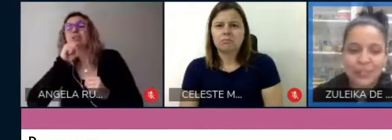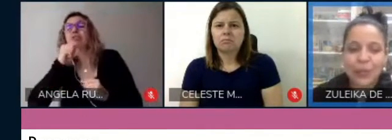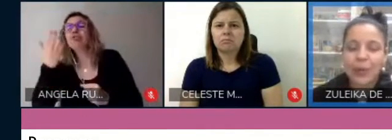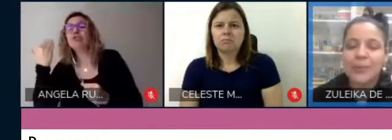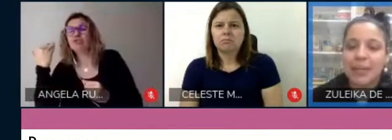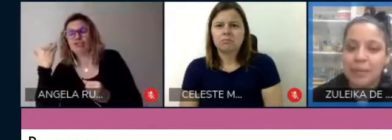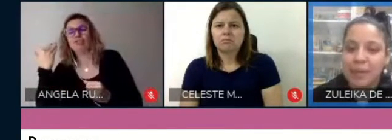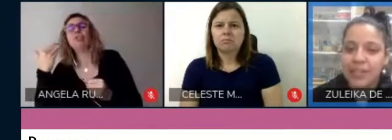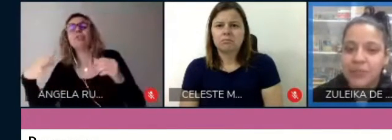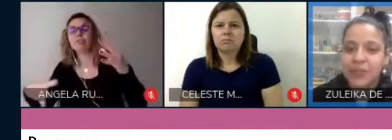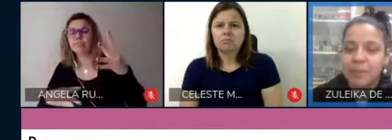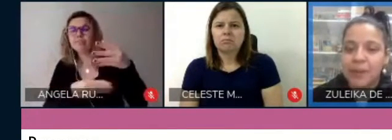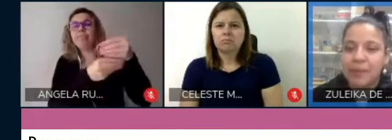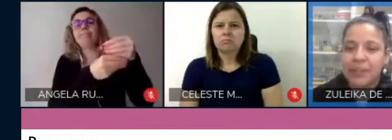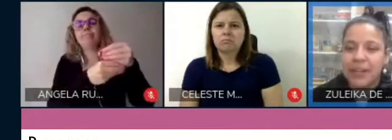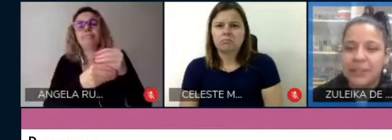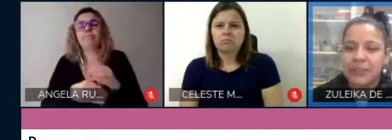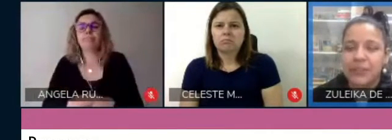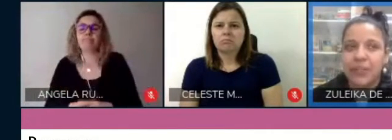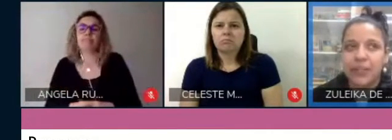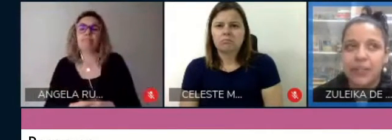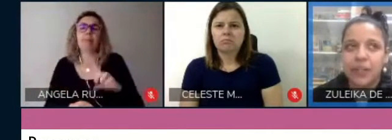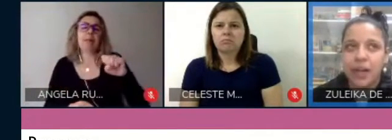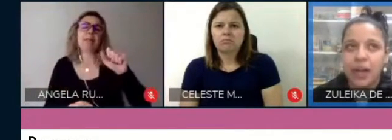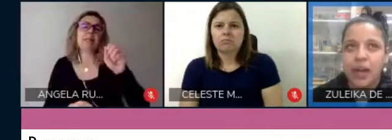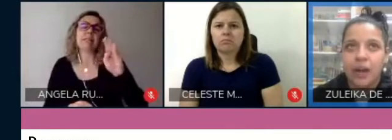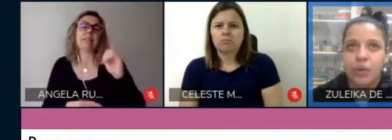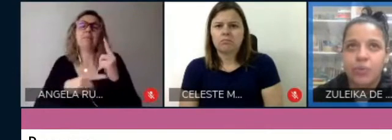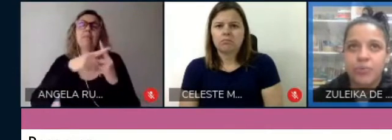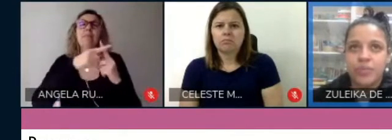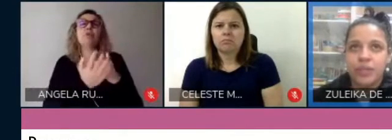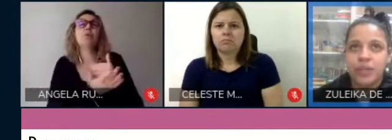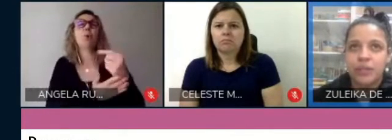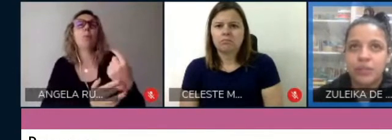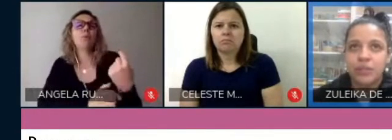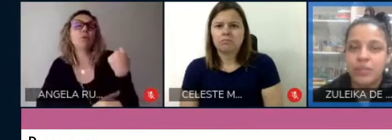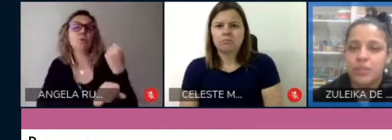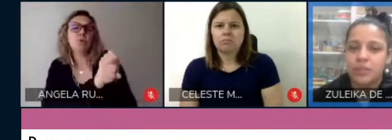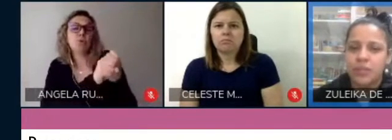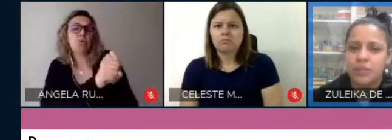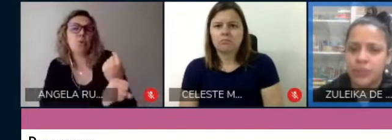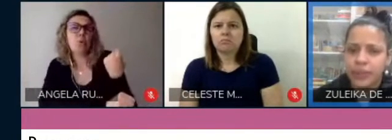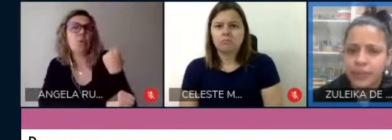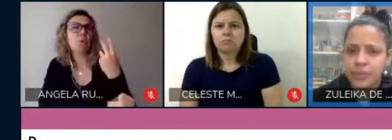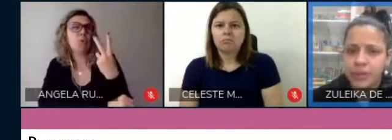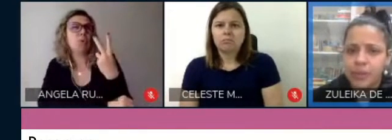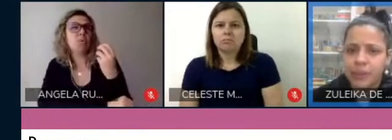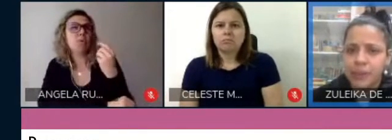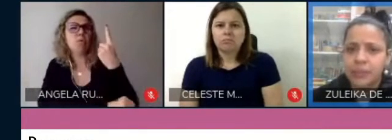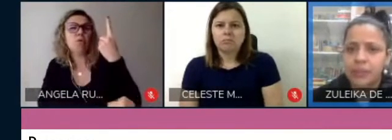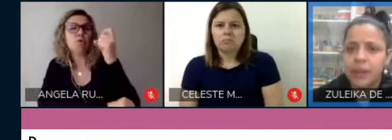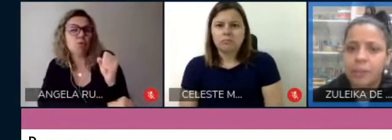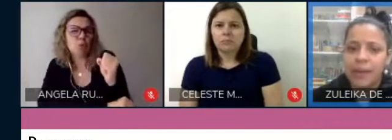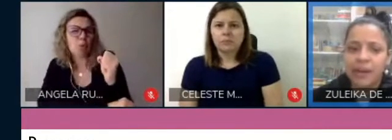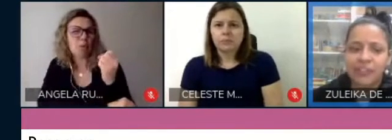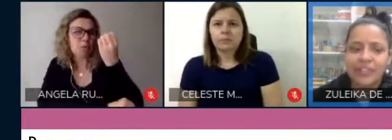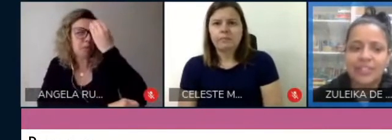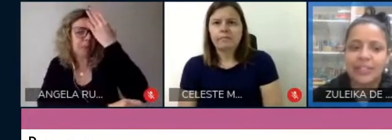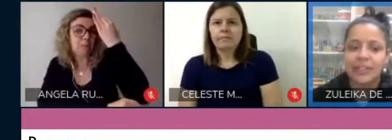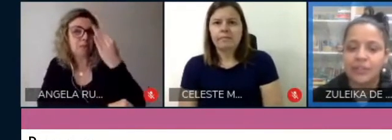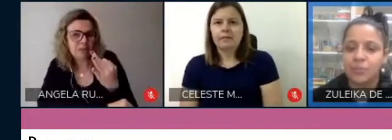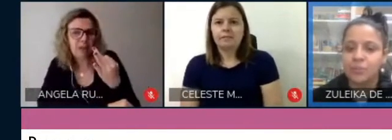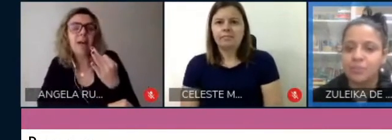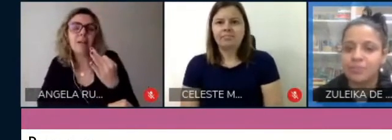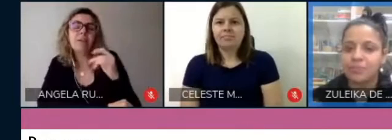ao Sabe Mais. O Sabe Mais foi implementado há alguns anos, 2018, se não me engano, né,